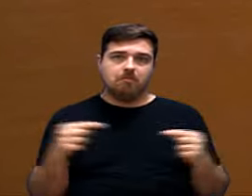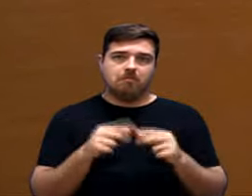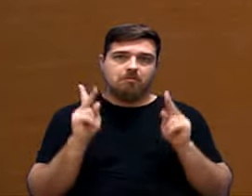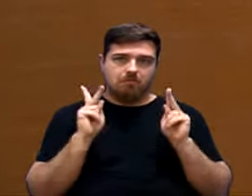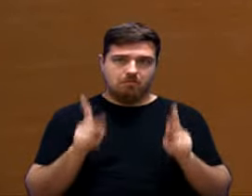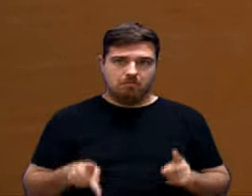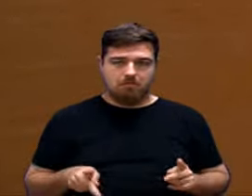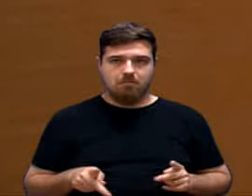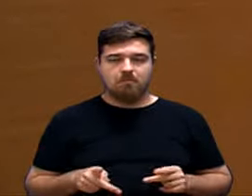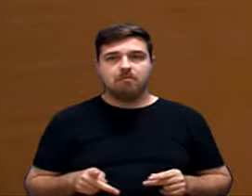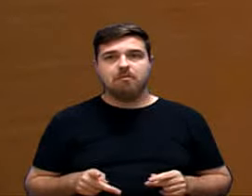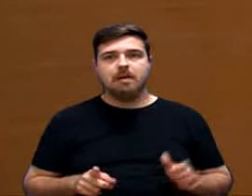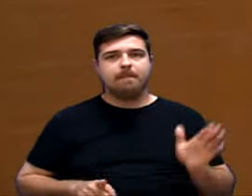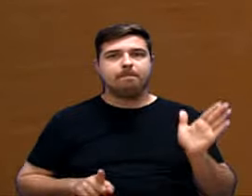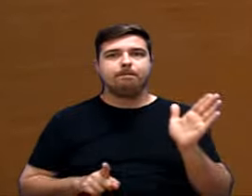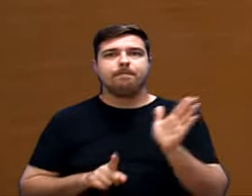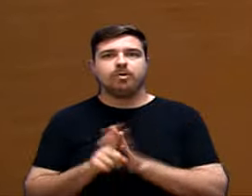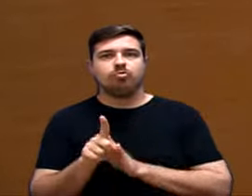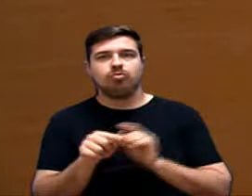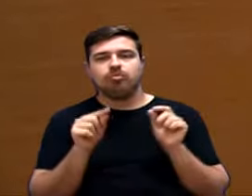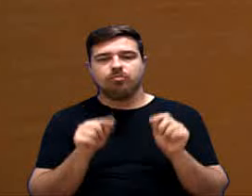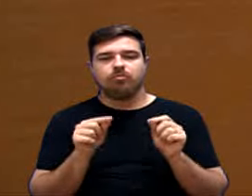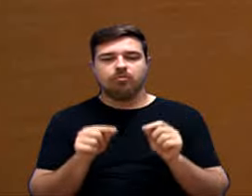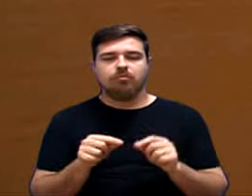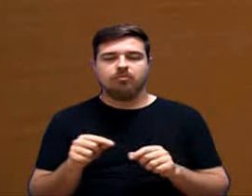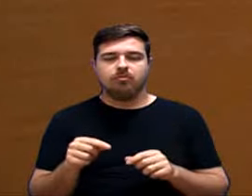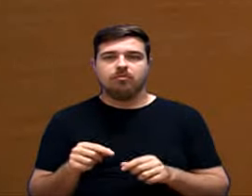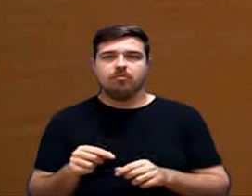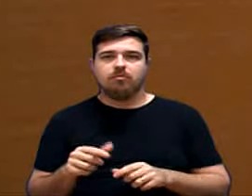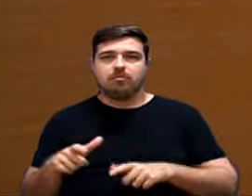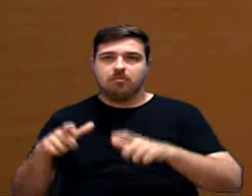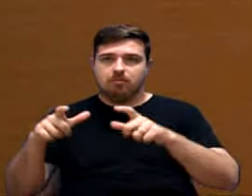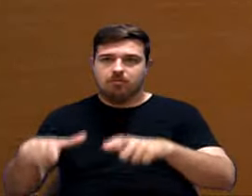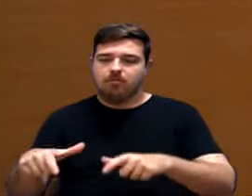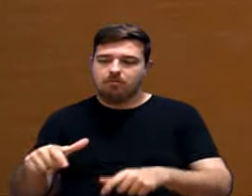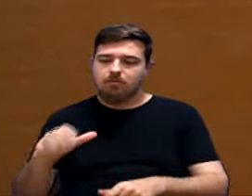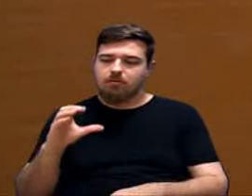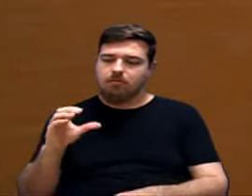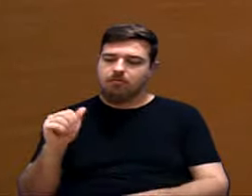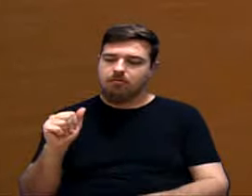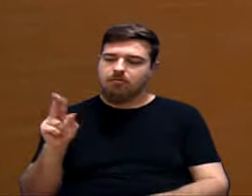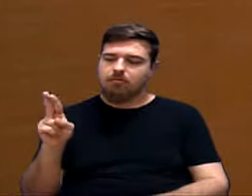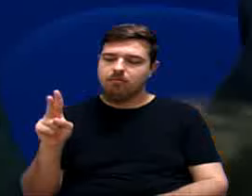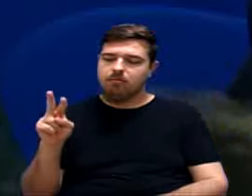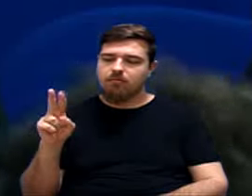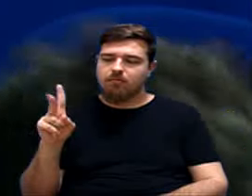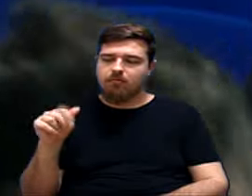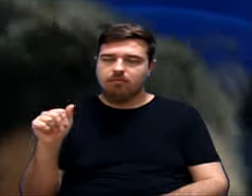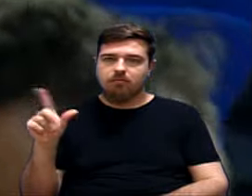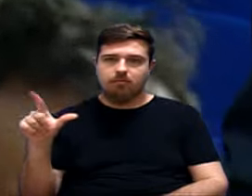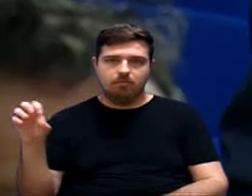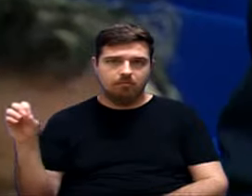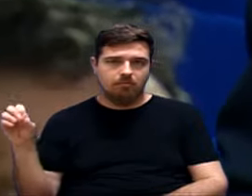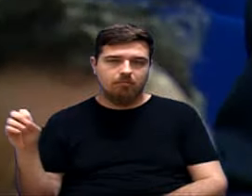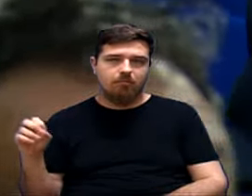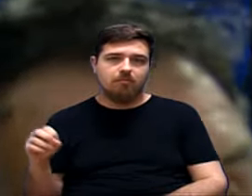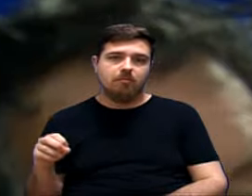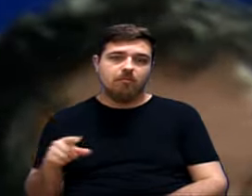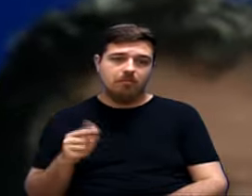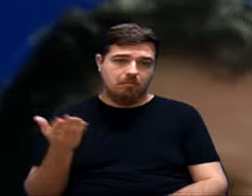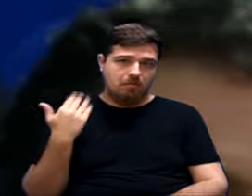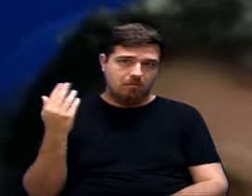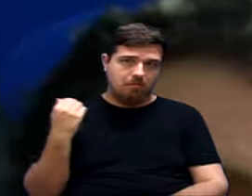e a pergunta é a seguinte tem a ver com a Vila Carvalho quando o vereador bitencur defendeu a a construção